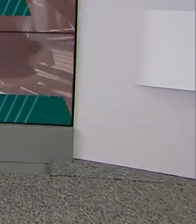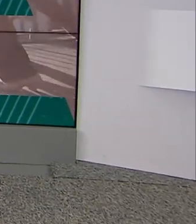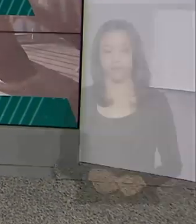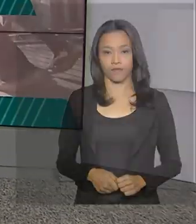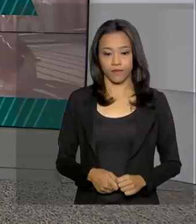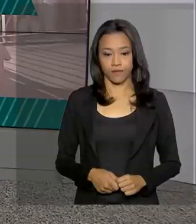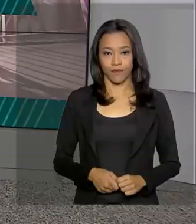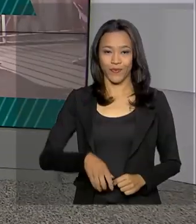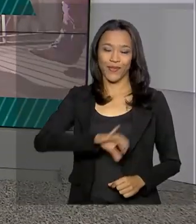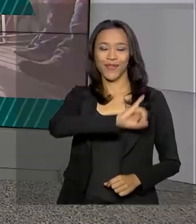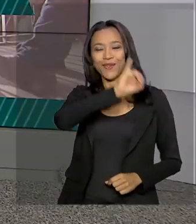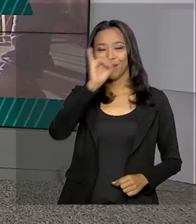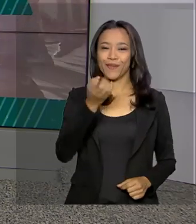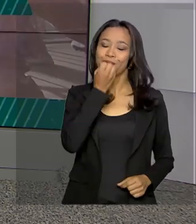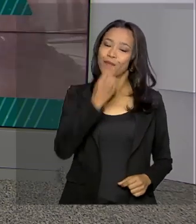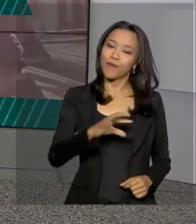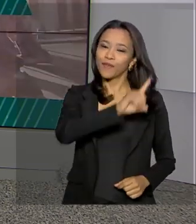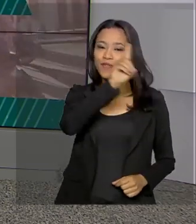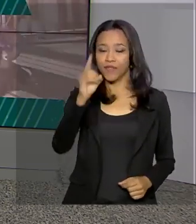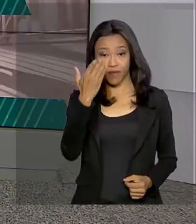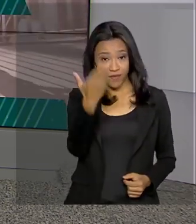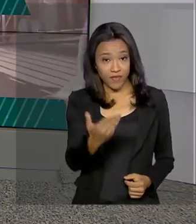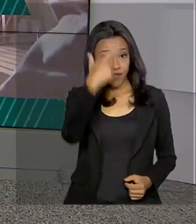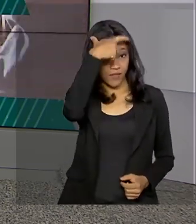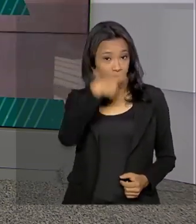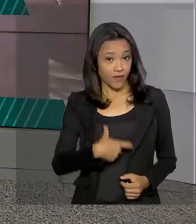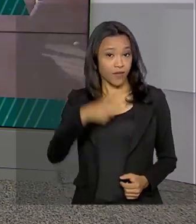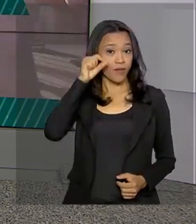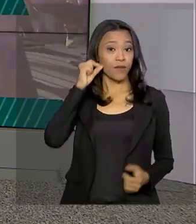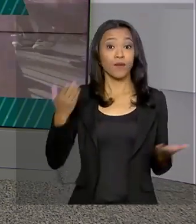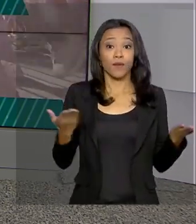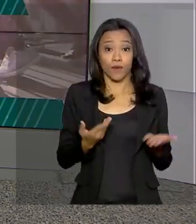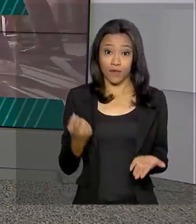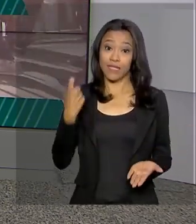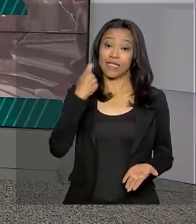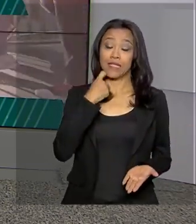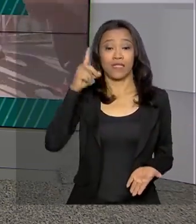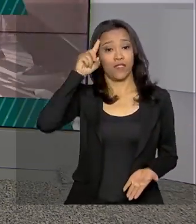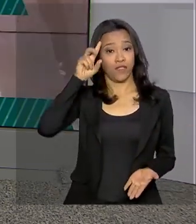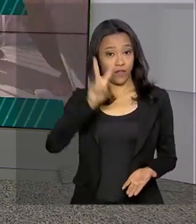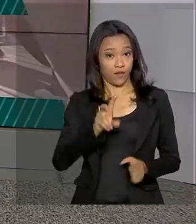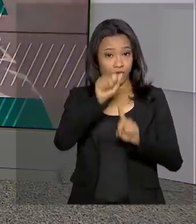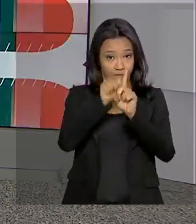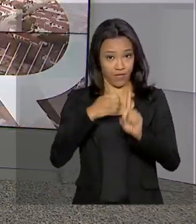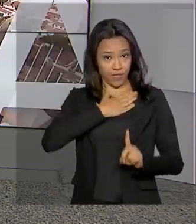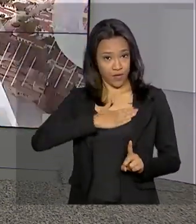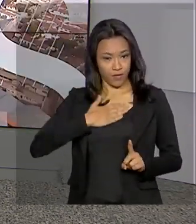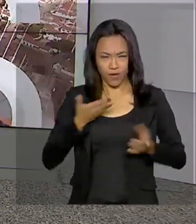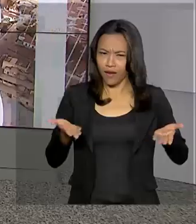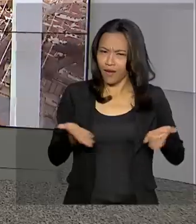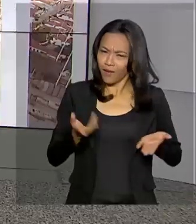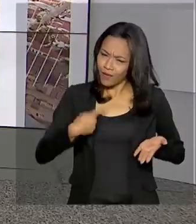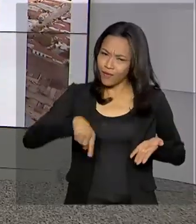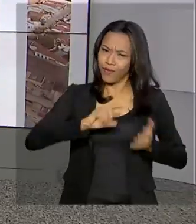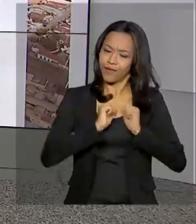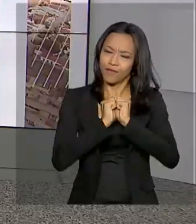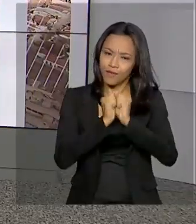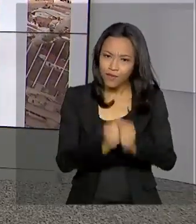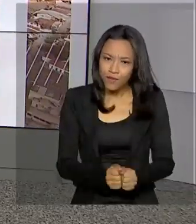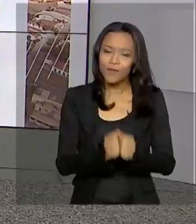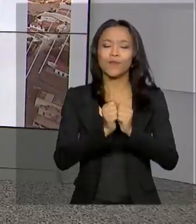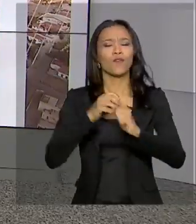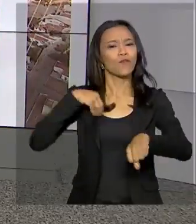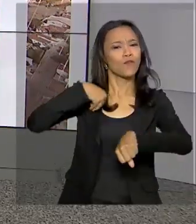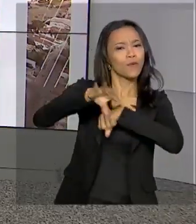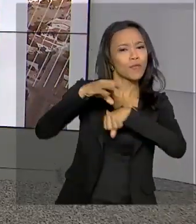olá bom dia pra você o show renata goscinny hoje é sexta feira 2 de agosto a partir de agora estamos juntos no brasil em